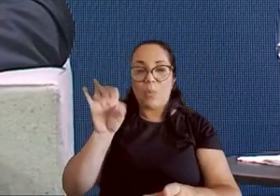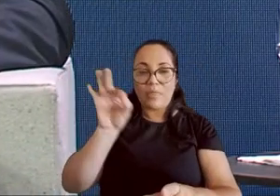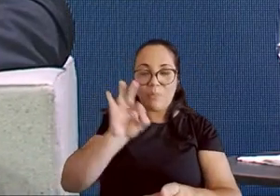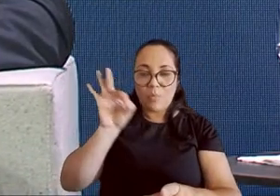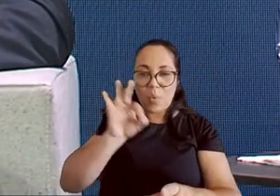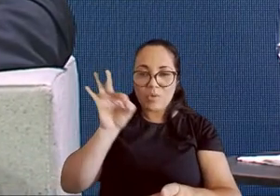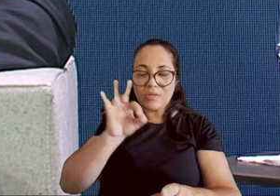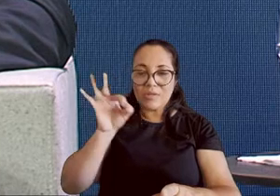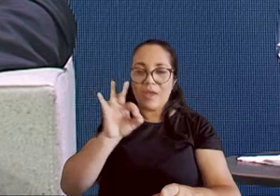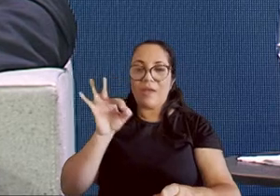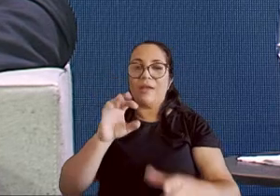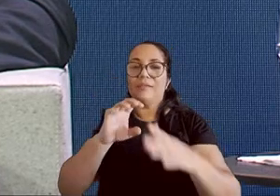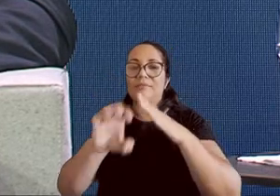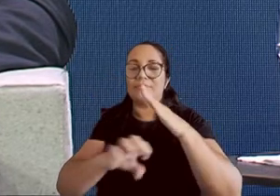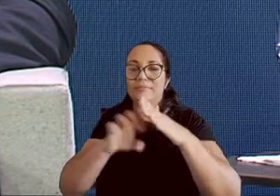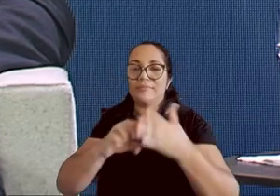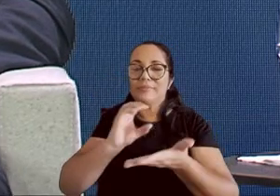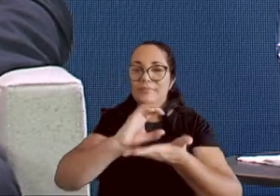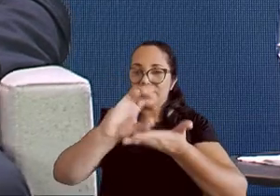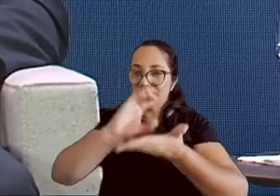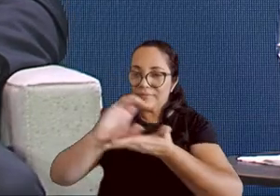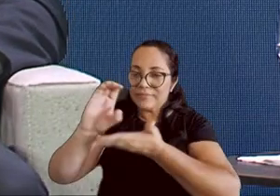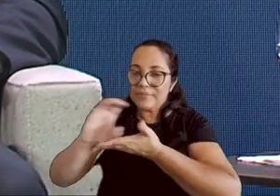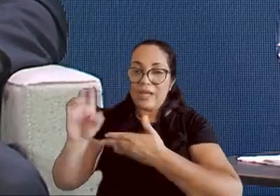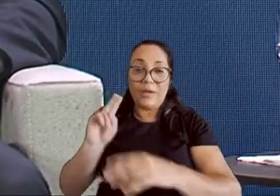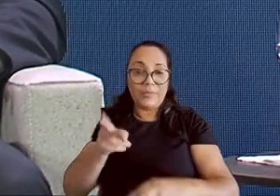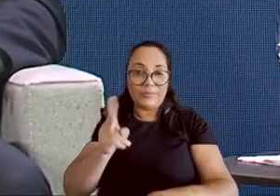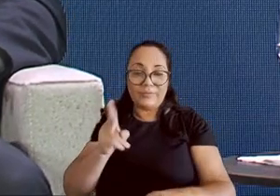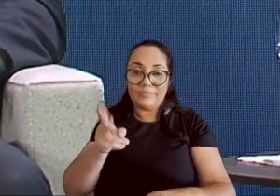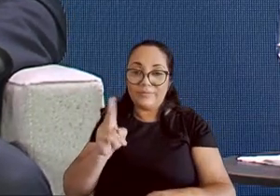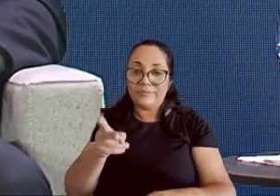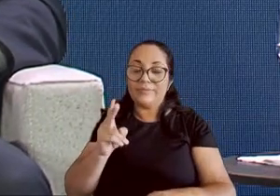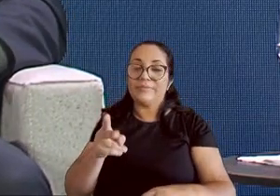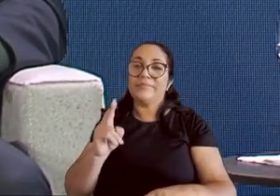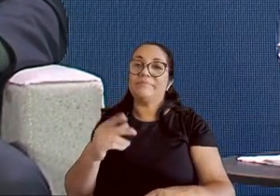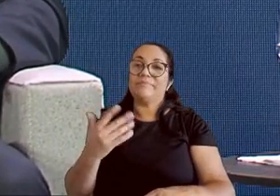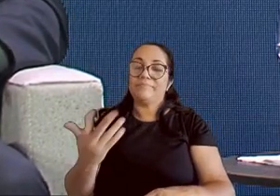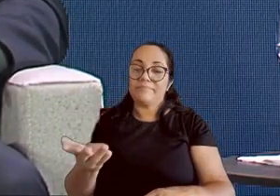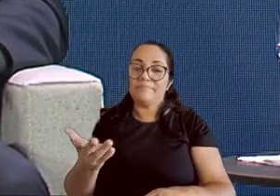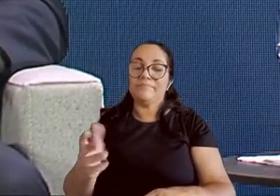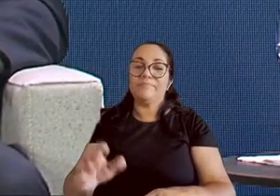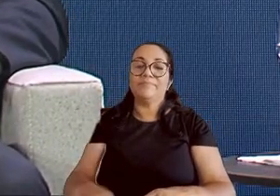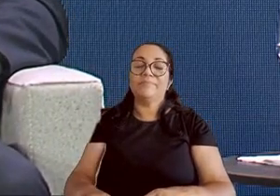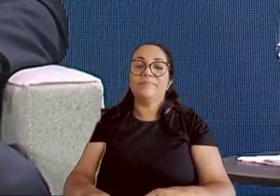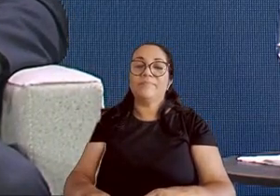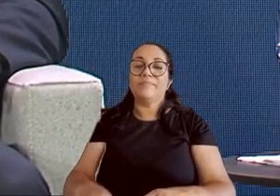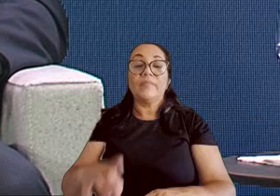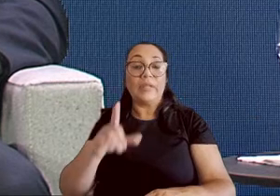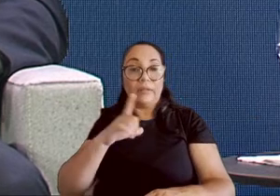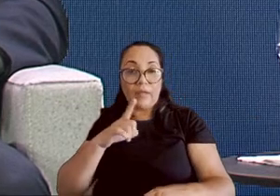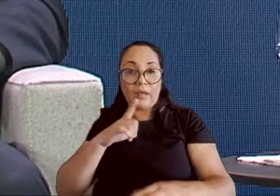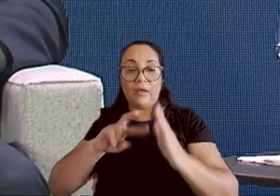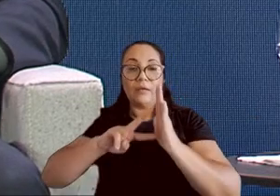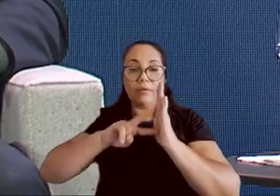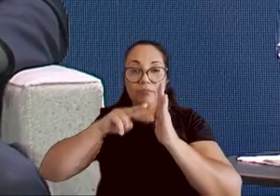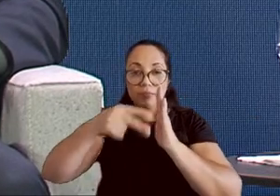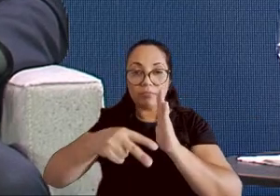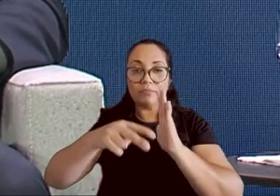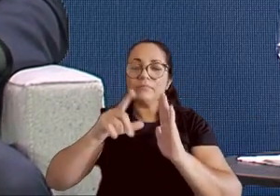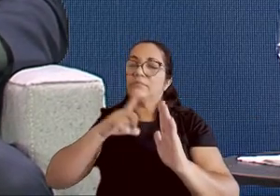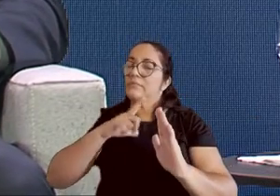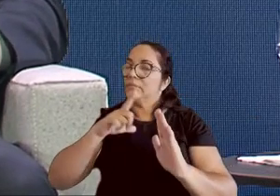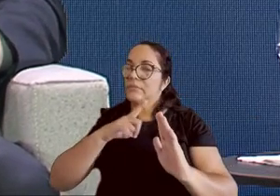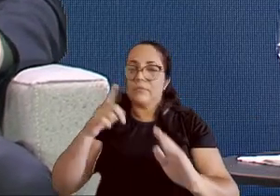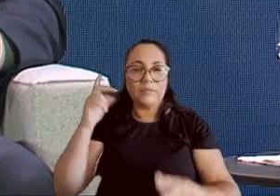sem ter essa marcação a mercado então assim acho que tem um impacto naturalmente acho que para novas